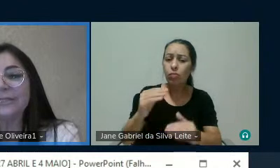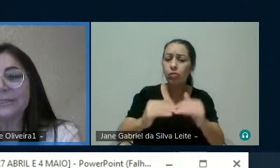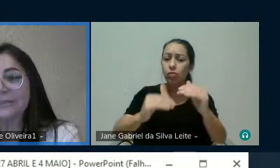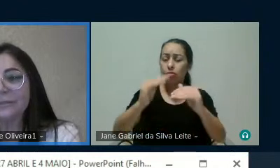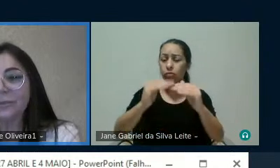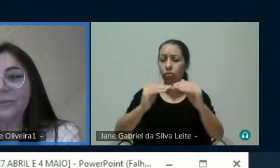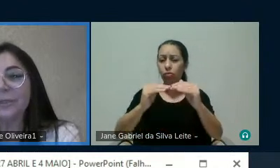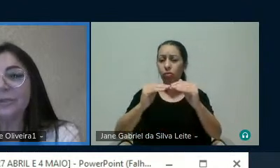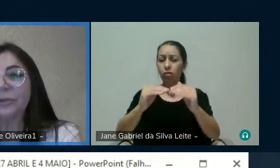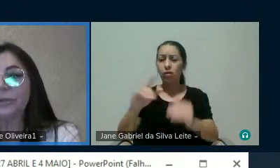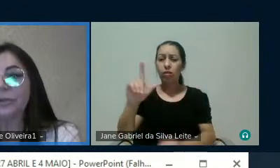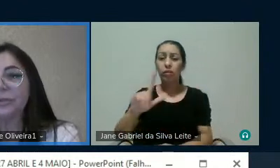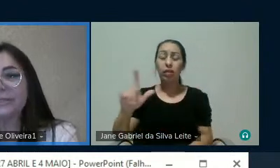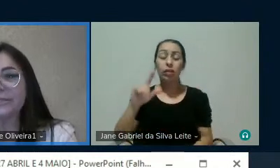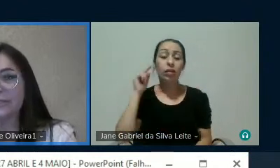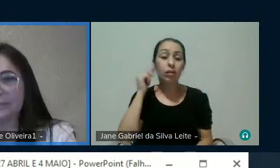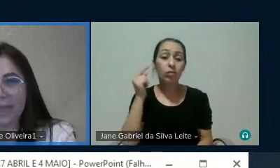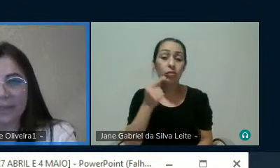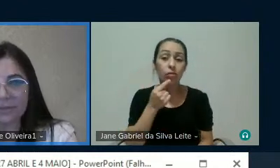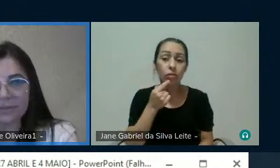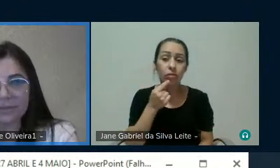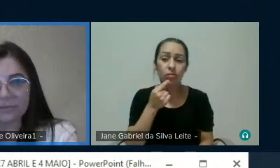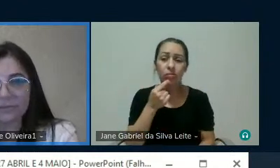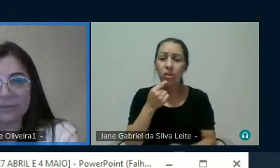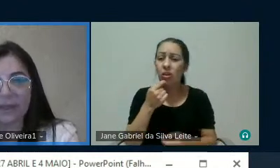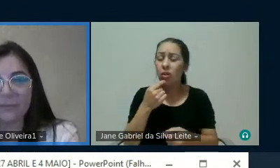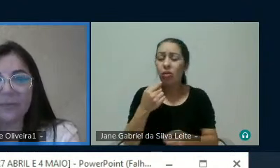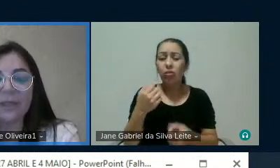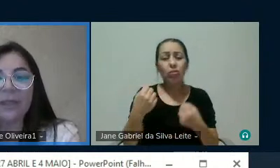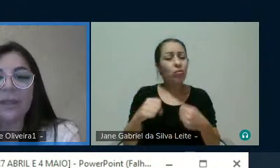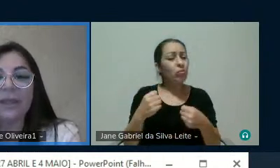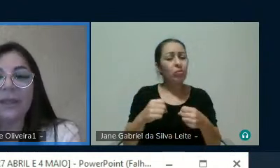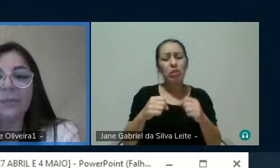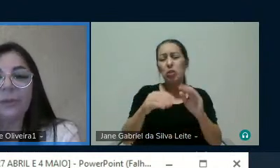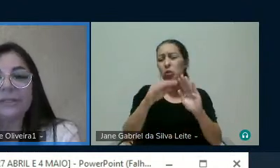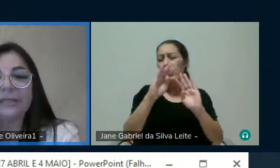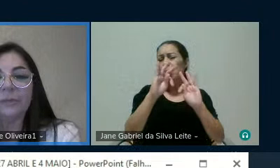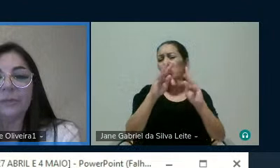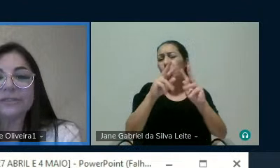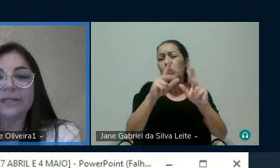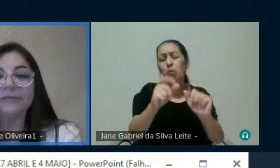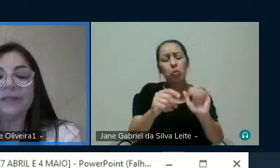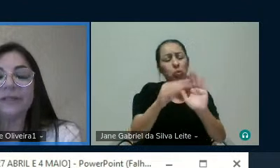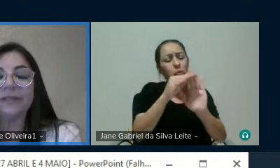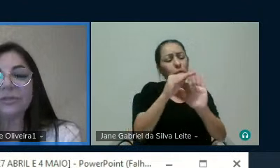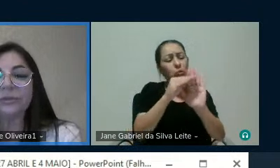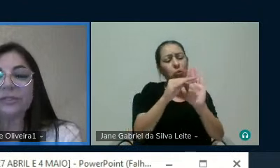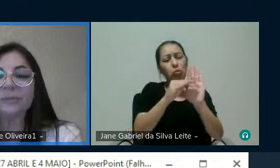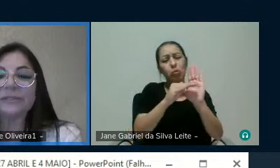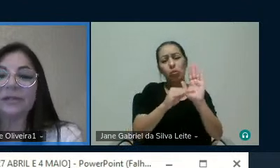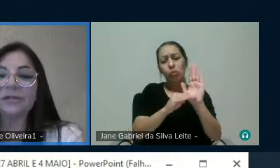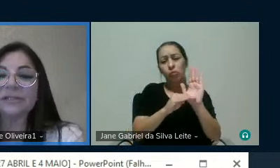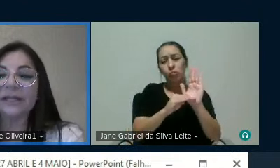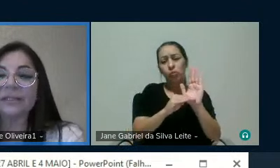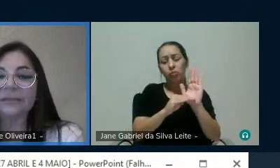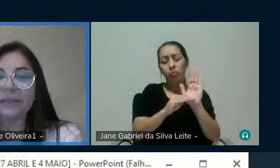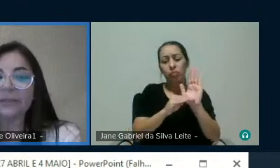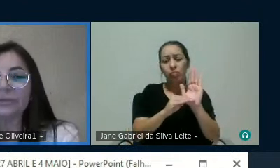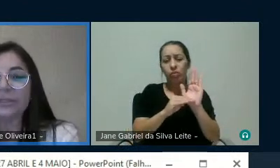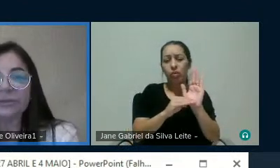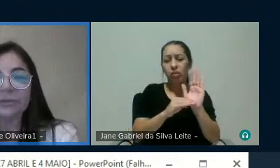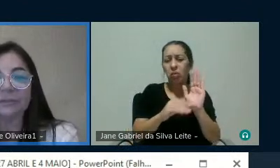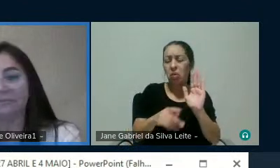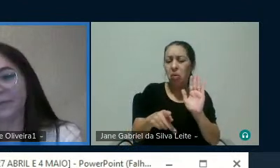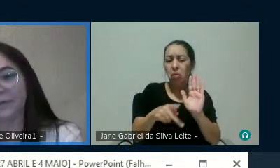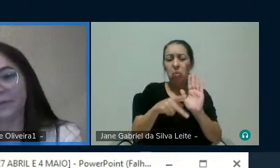não precisam cumprir todos esses critérios, tá? Por exemplo, ser feita por surdas para ser considerada